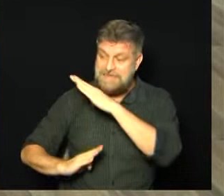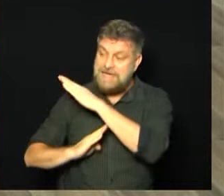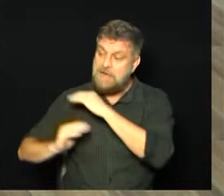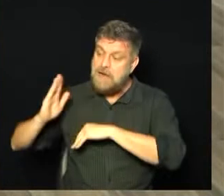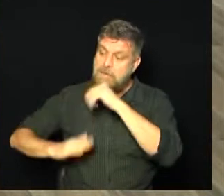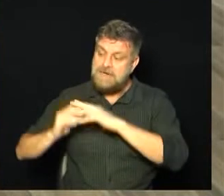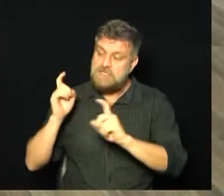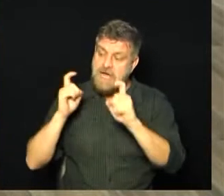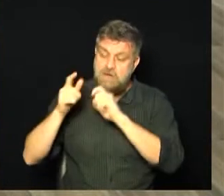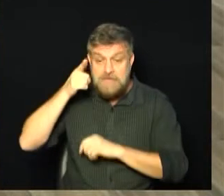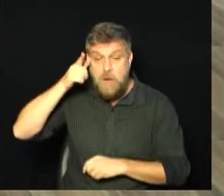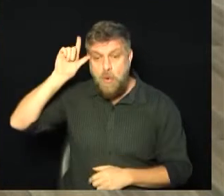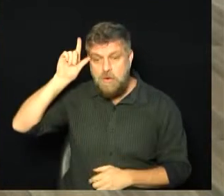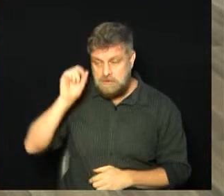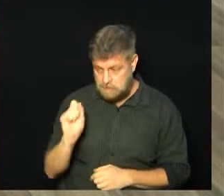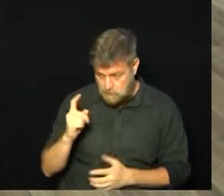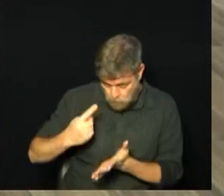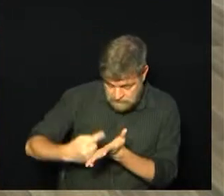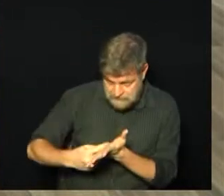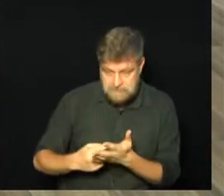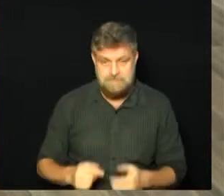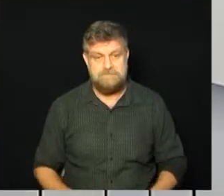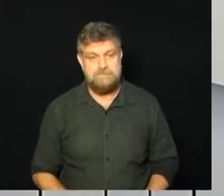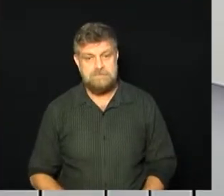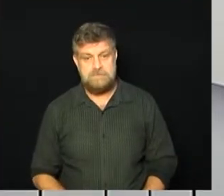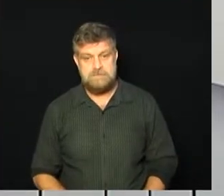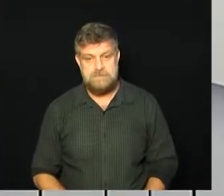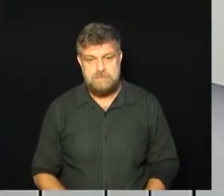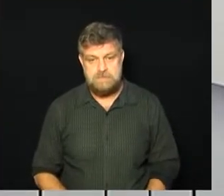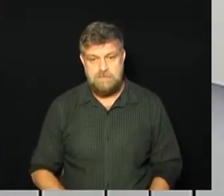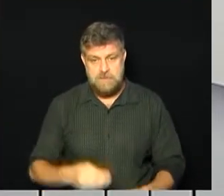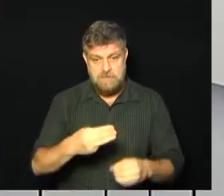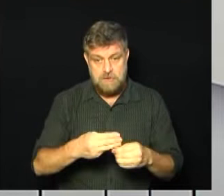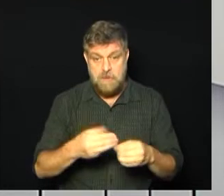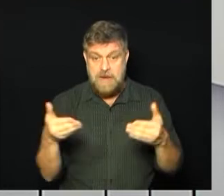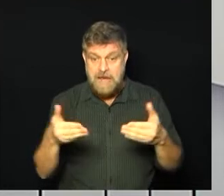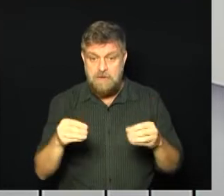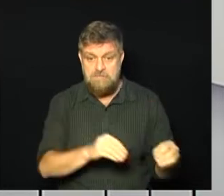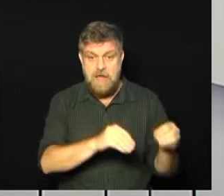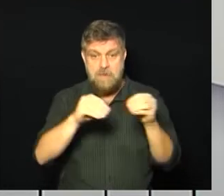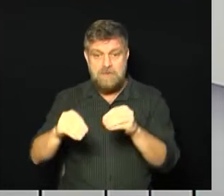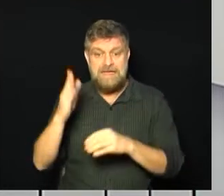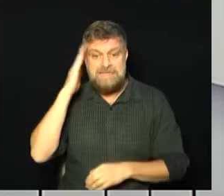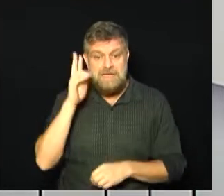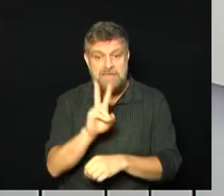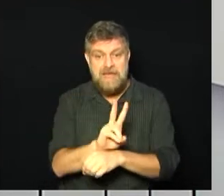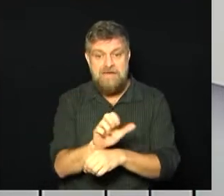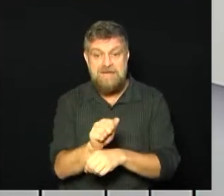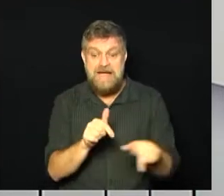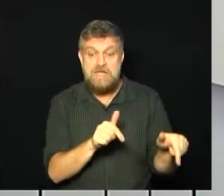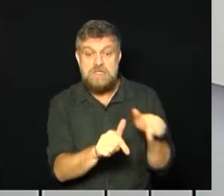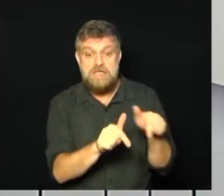reunião ordinária de ontem à noite. Já eu volto, então. E da Metrópole, a gente vai agora saber quais são as vagas de